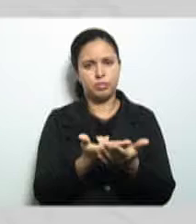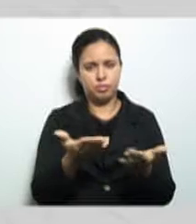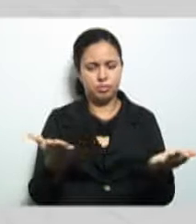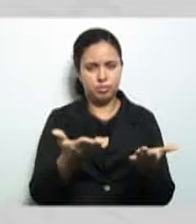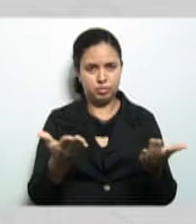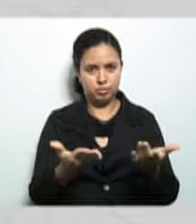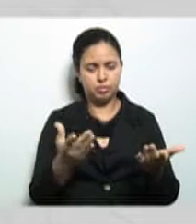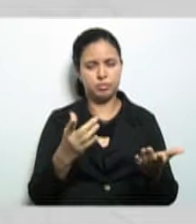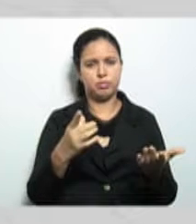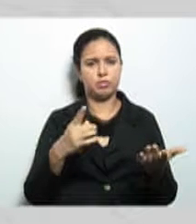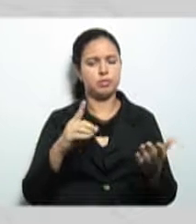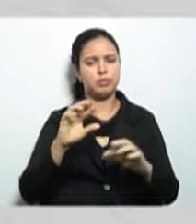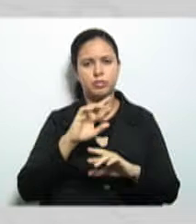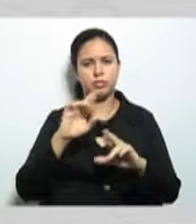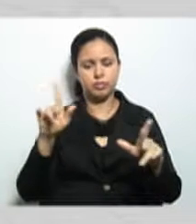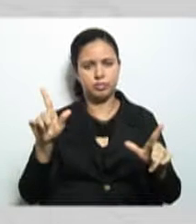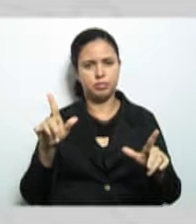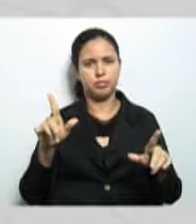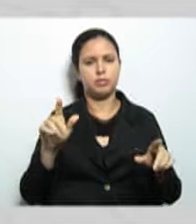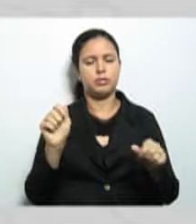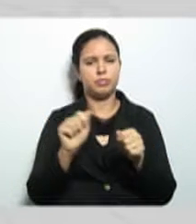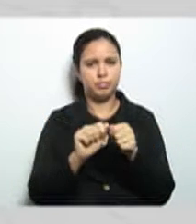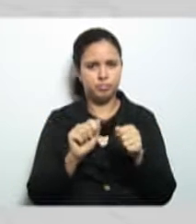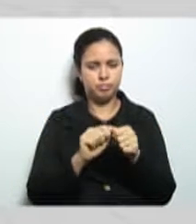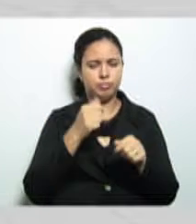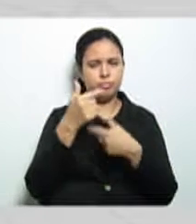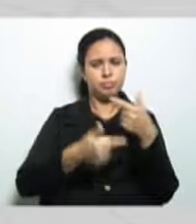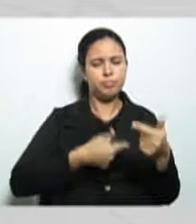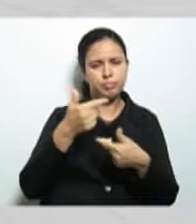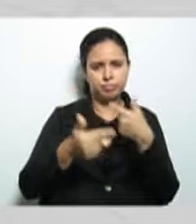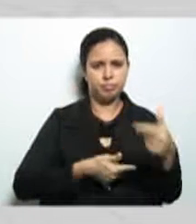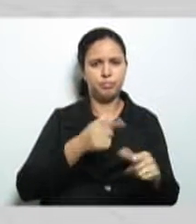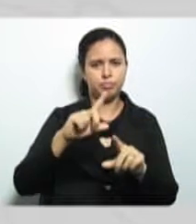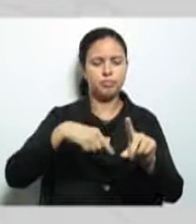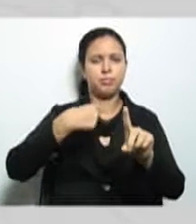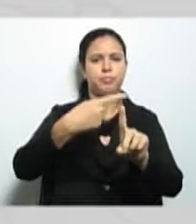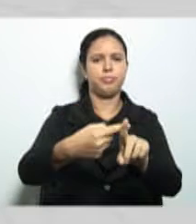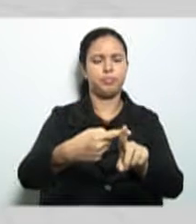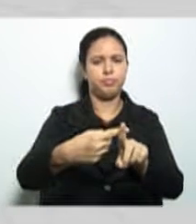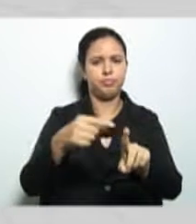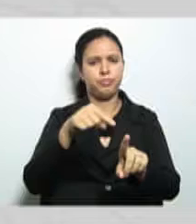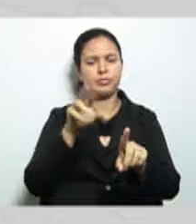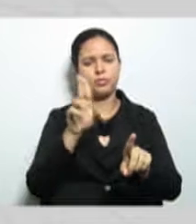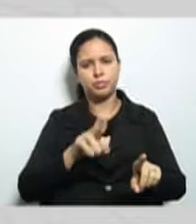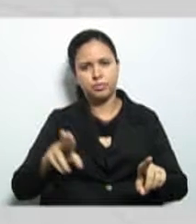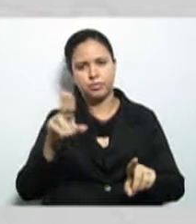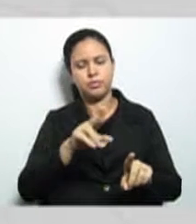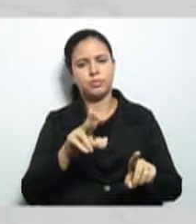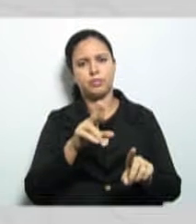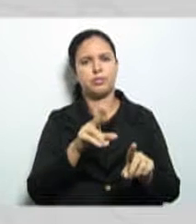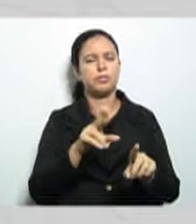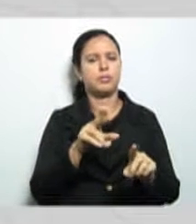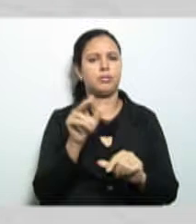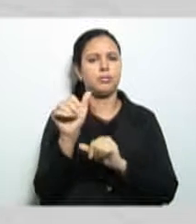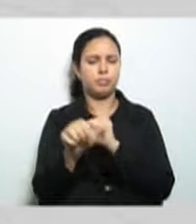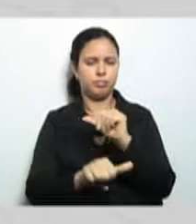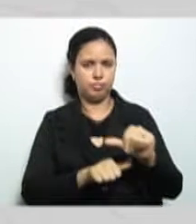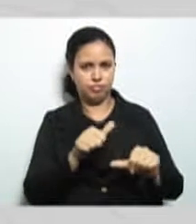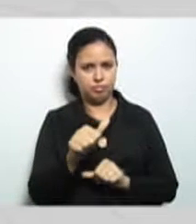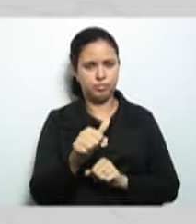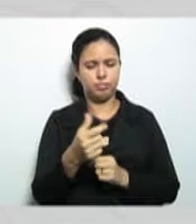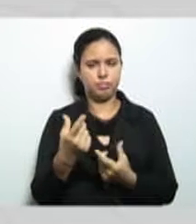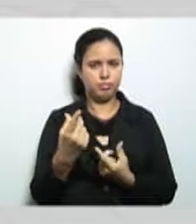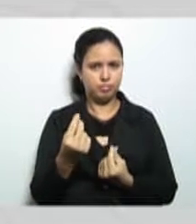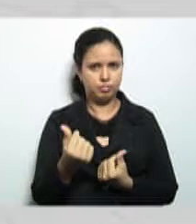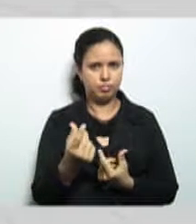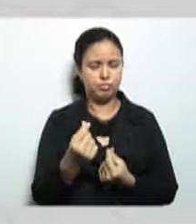a gente produz além do necessário para que a gente possa usar também como meio de troca. E aí